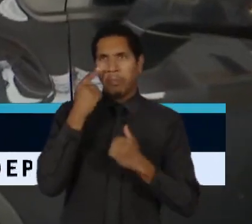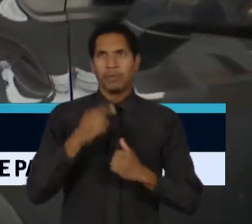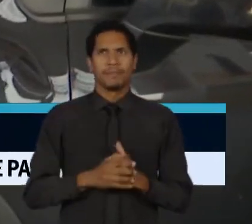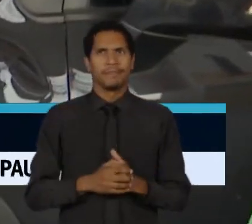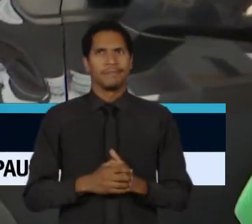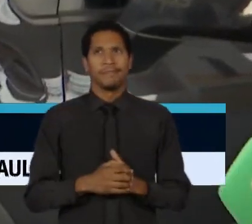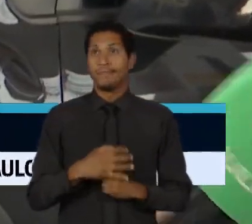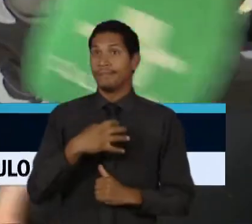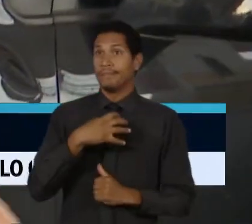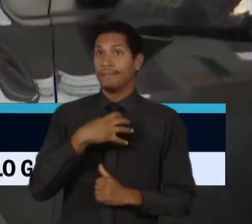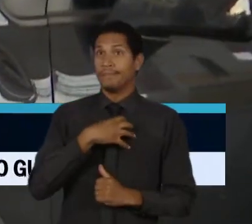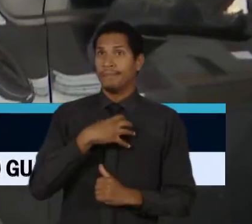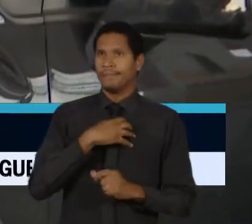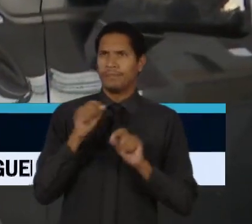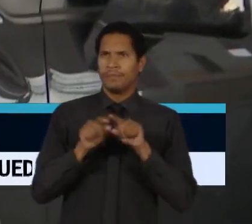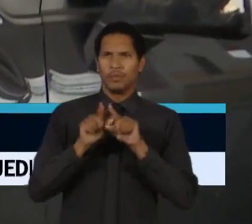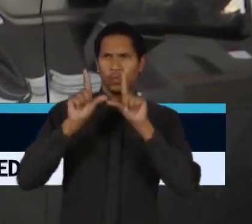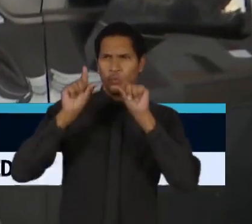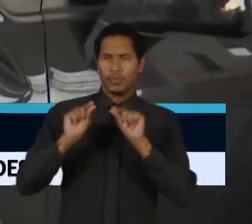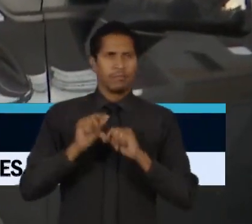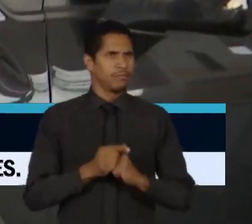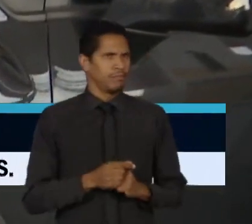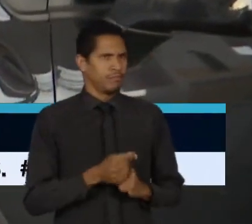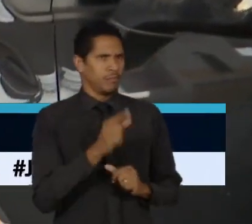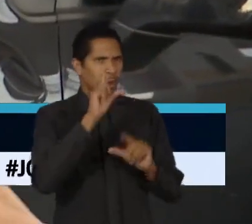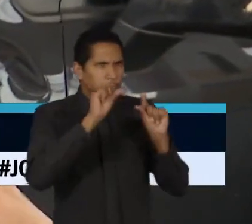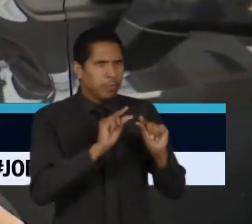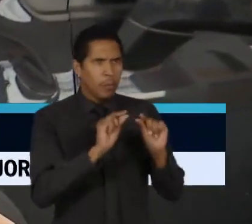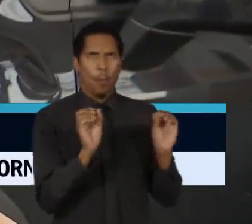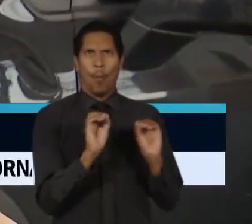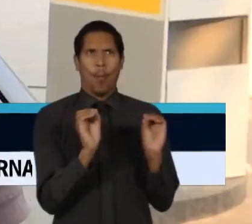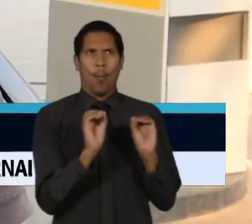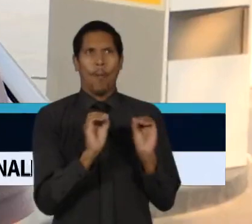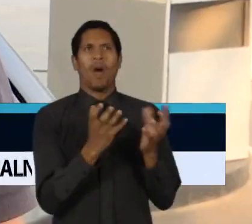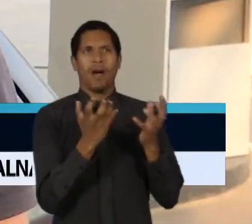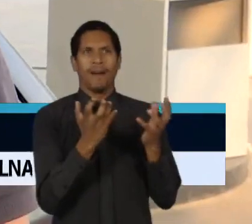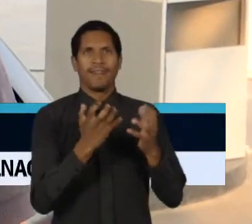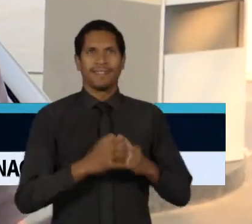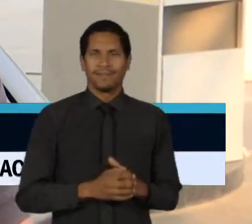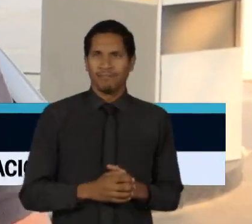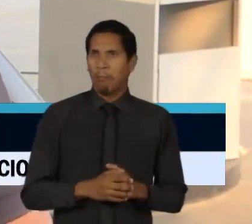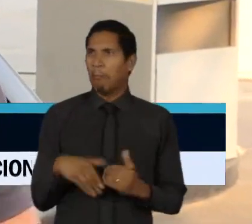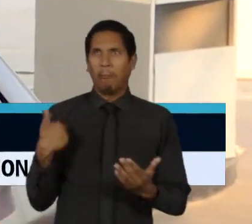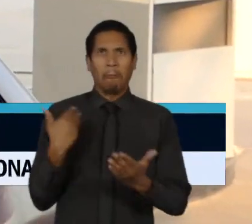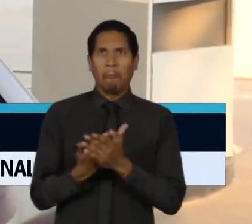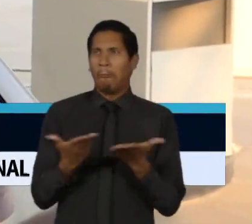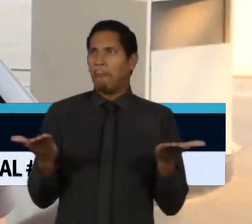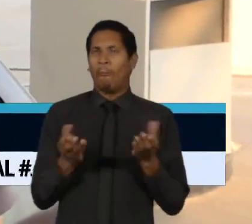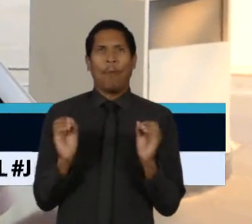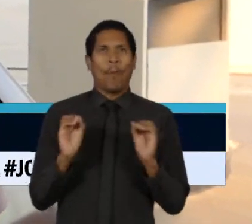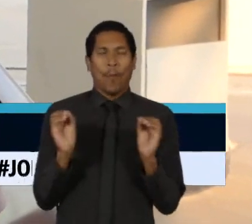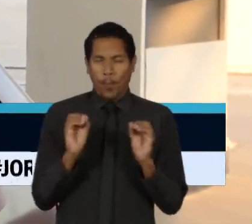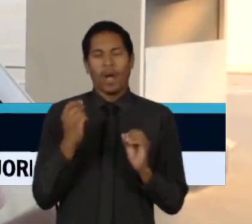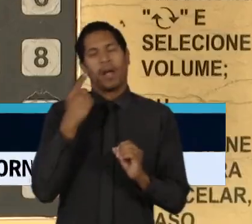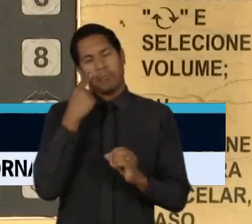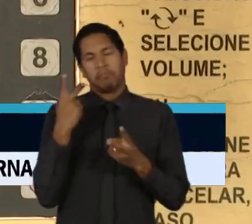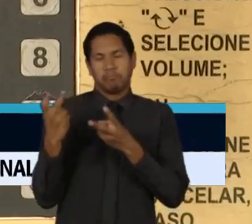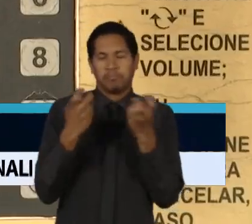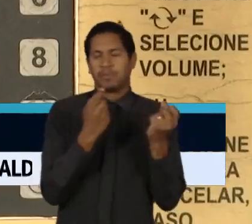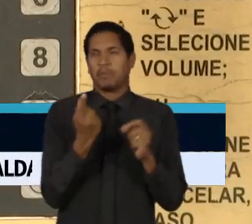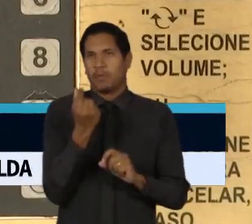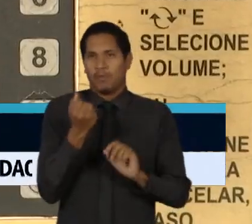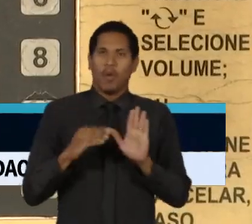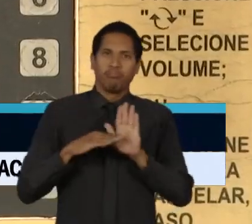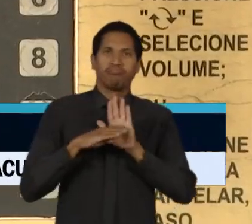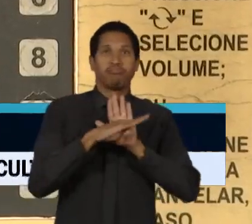alguma queda no preço dos combustíveis? Nenhuma. Gostaria. Até o momento não, senti só que aumentou o preço dos combustíveis. Mas